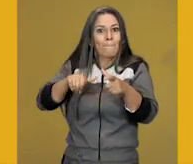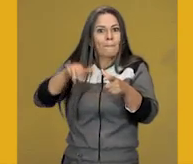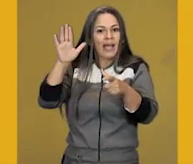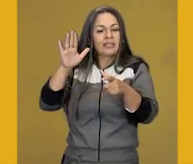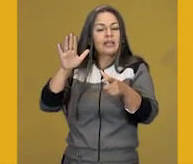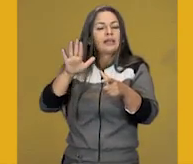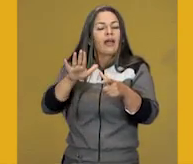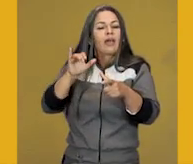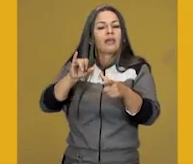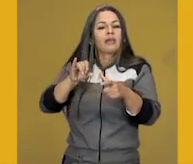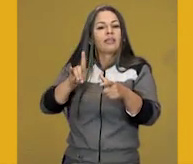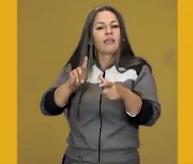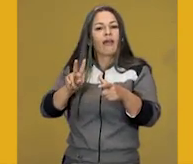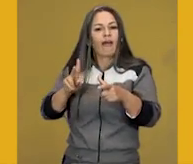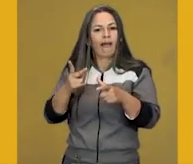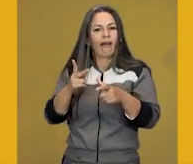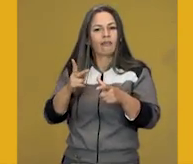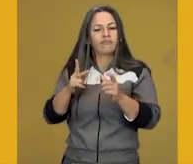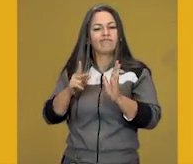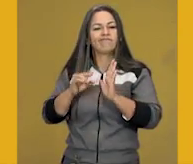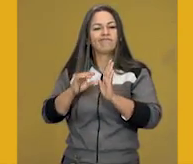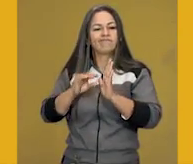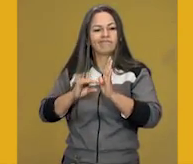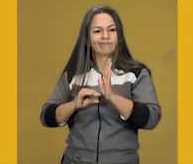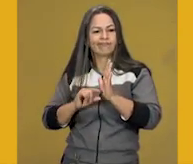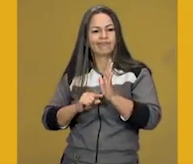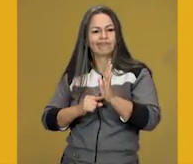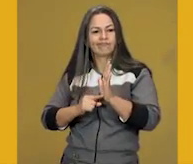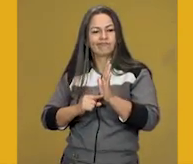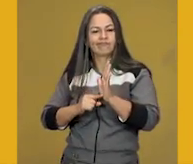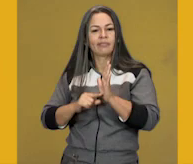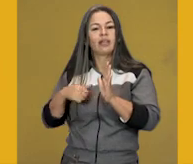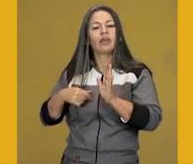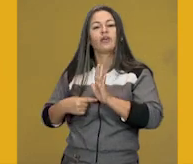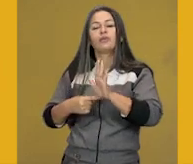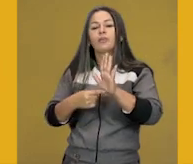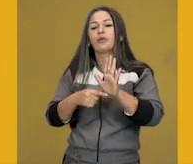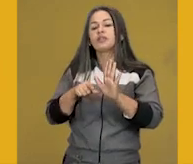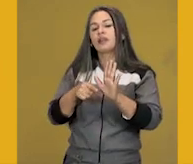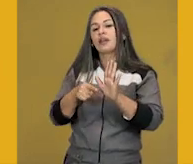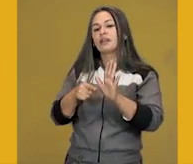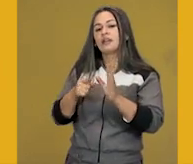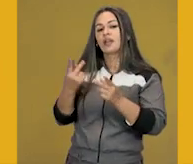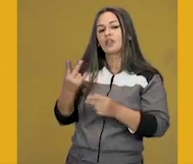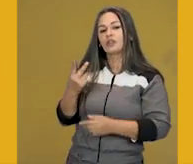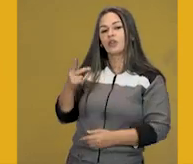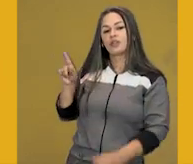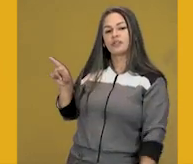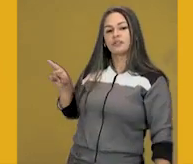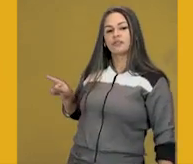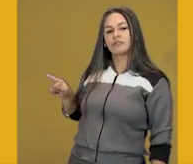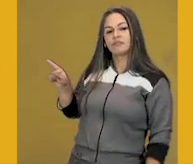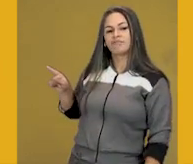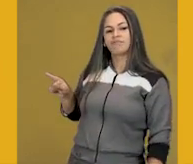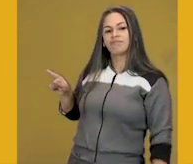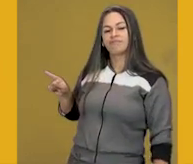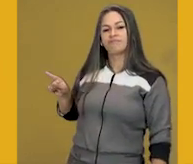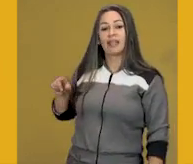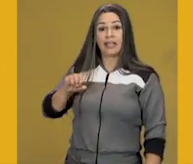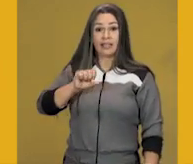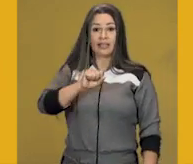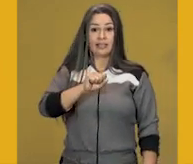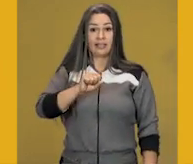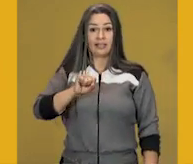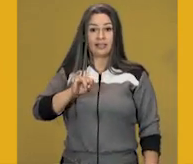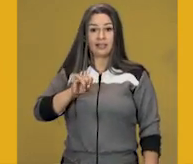e aí eu peguei 2 casos de DH que não estão numa posição muito boa lá na Ásia. É o caso da Síria, tem um IDH de